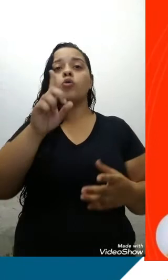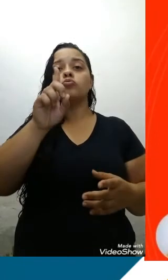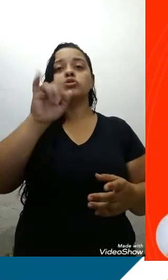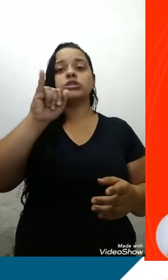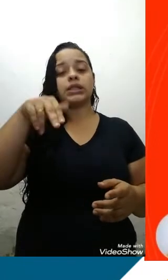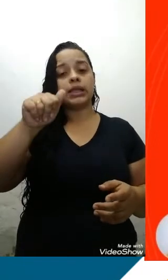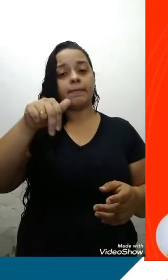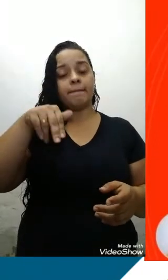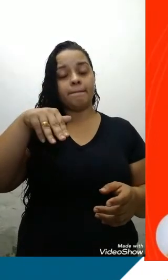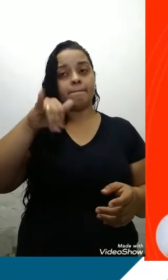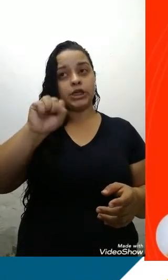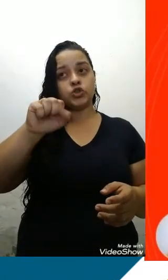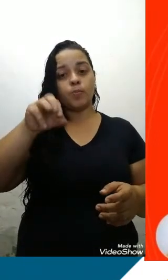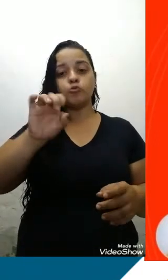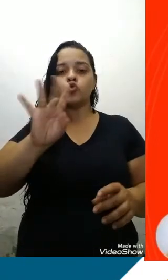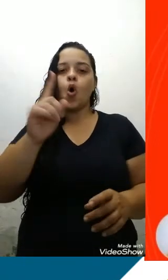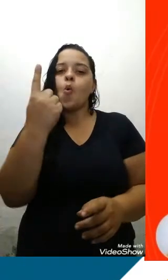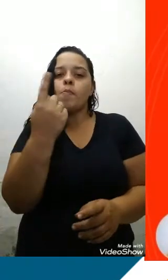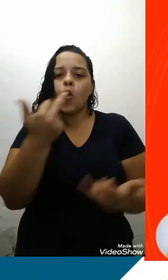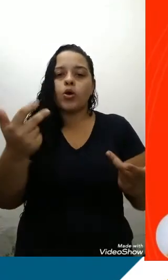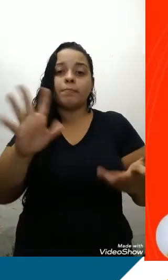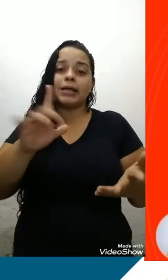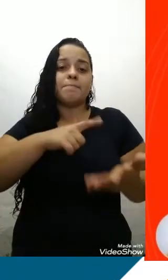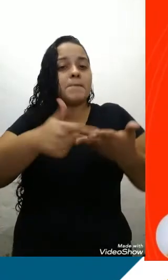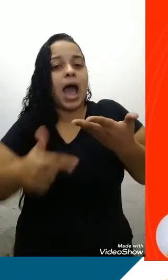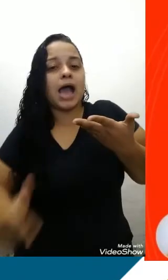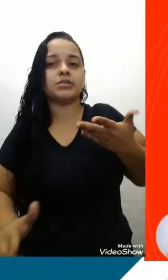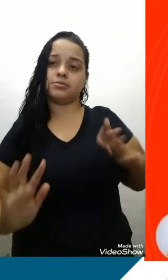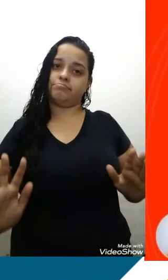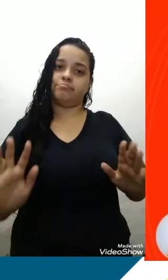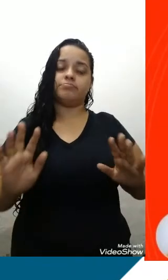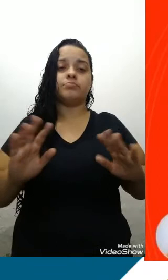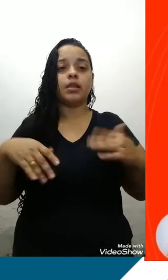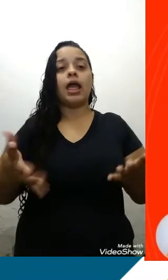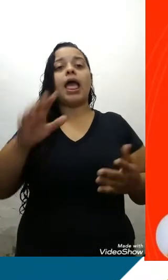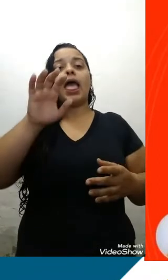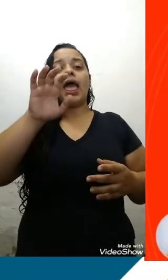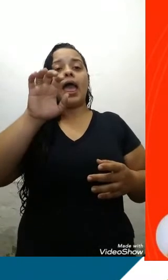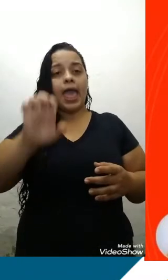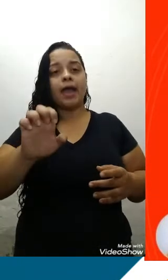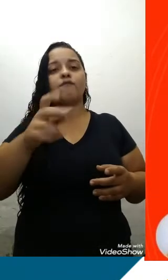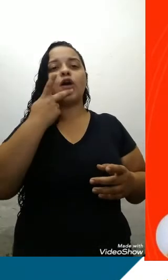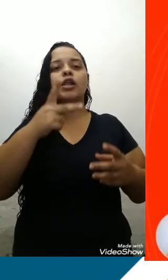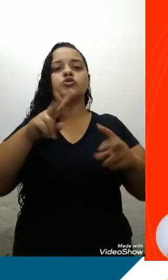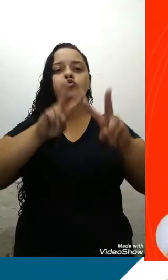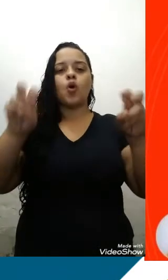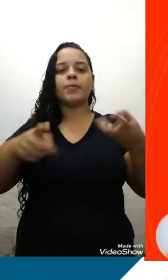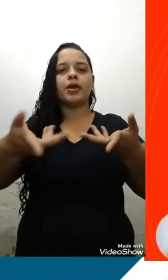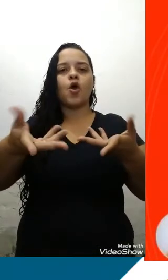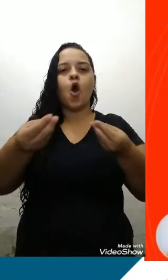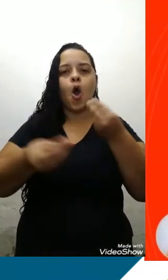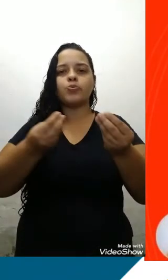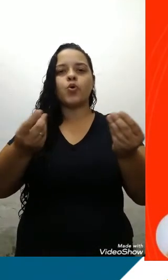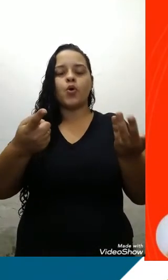não a explicação como um todo, tá bom? A competição econômica dos reinos da região, fala na letra E. Nesse período do século XIV,